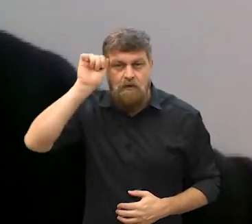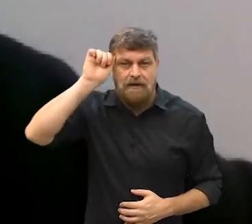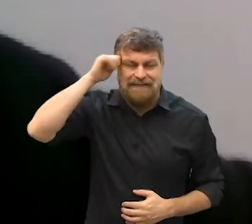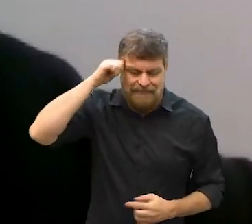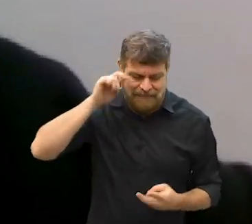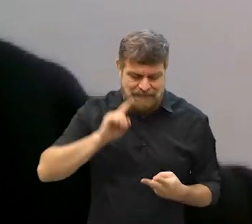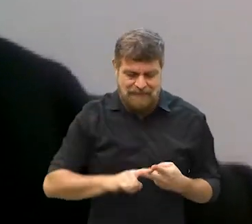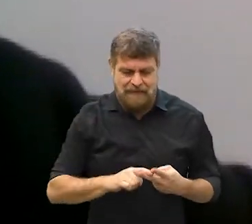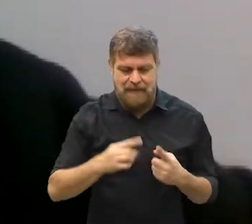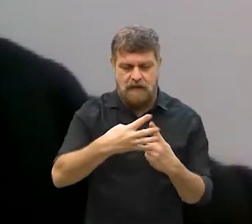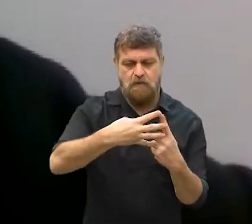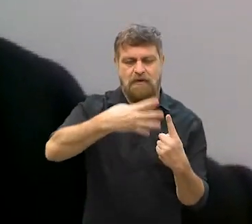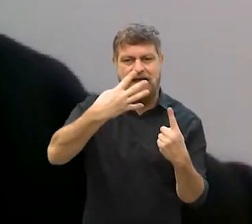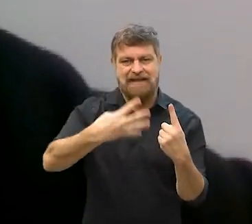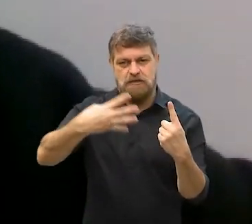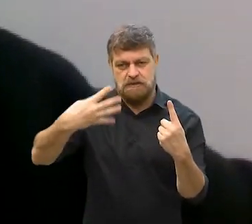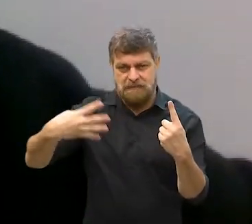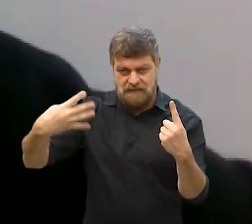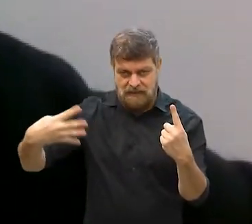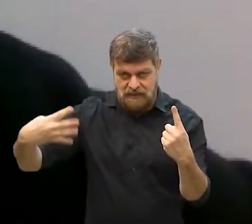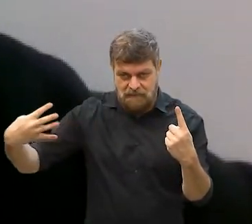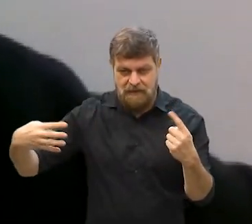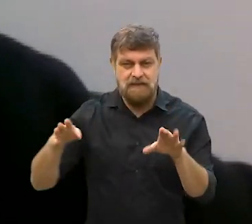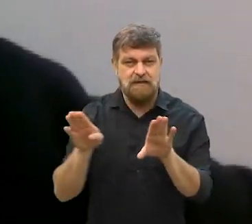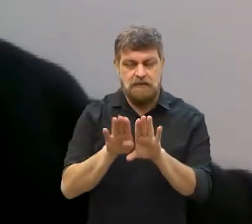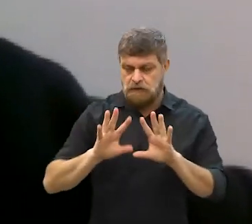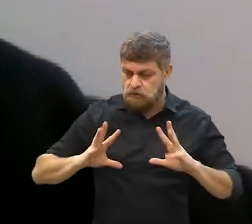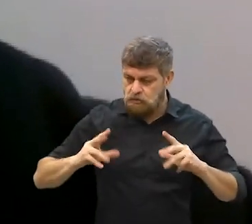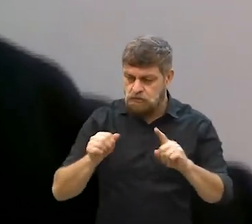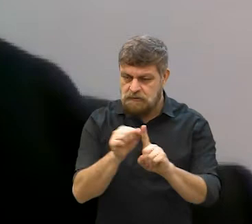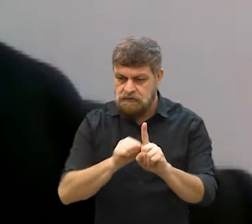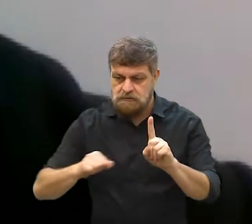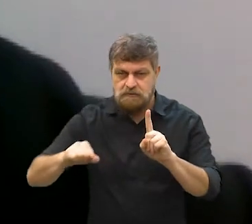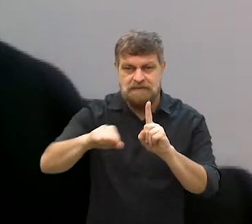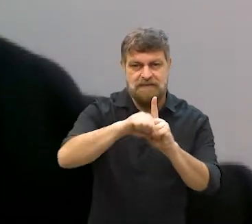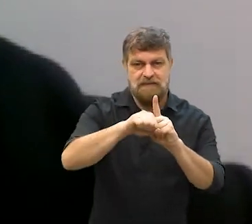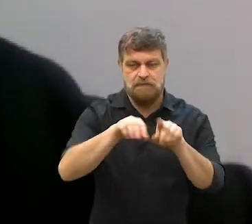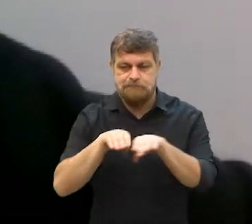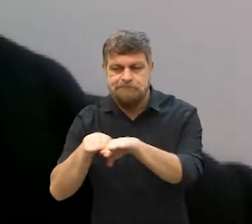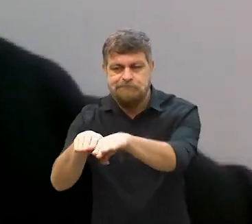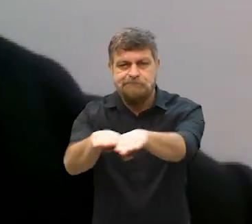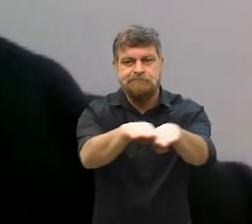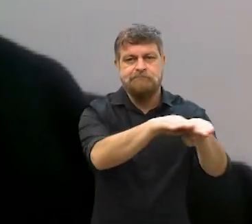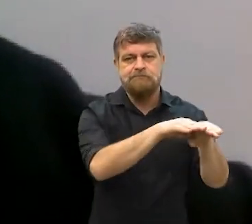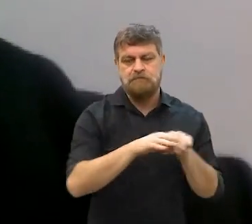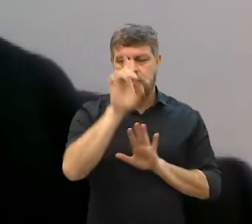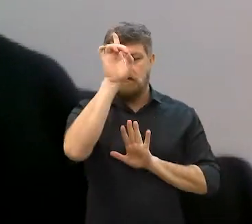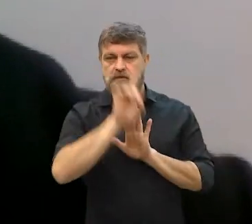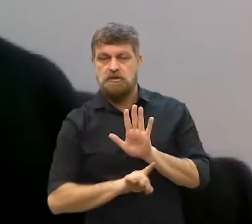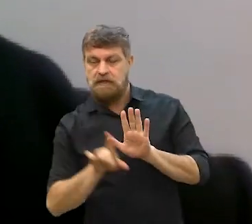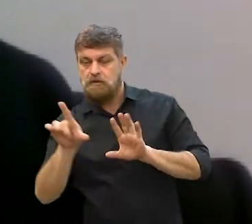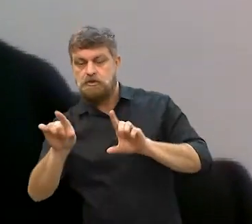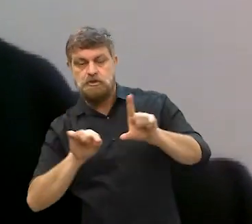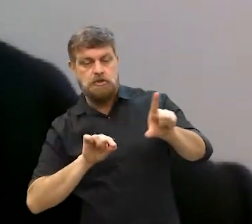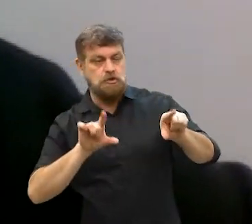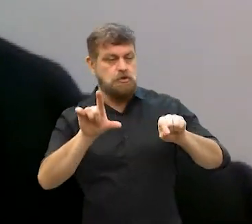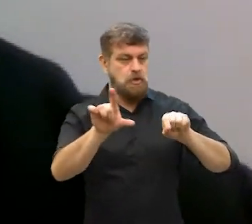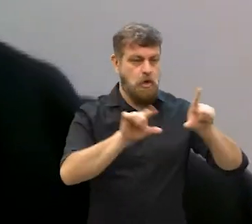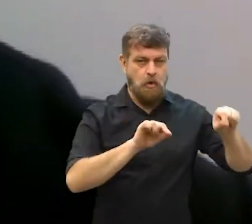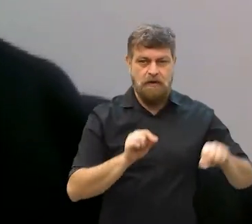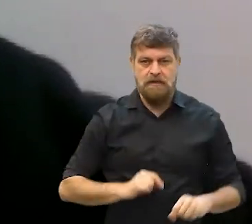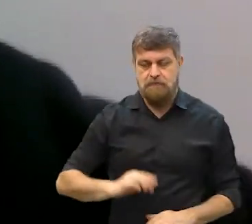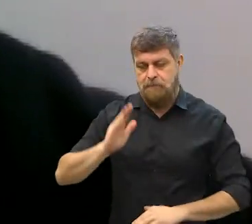negros, LGBTQI+, para toda a sociedade, ou seja, a gente dá o direito de escolha e o direito